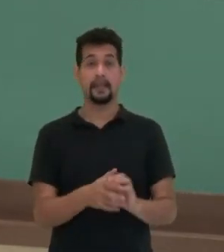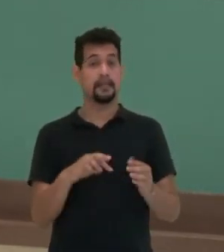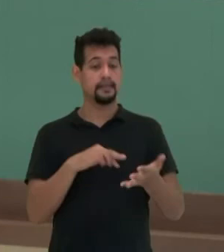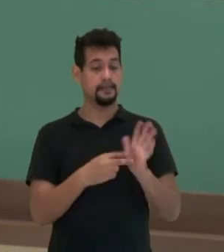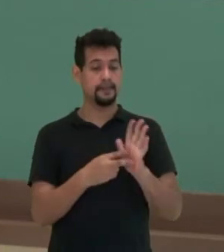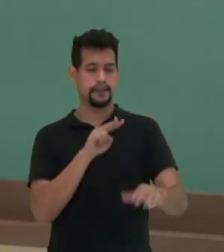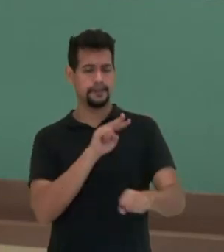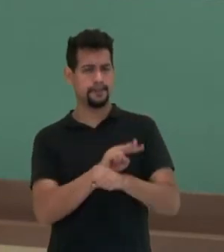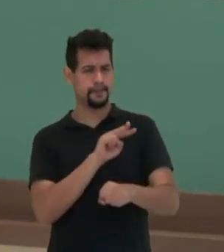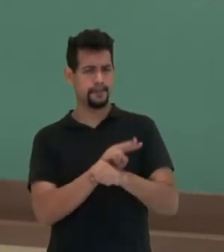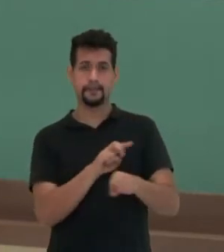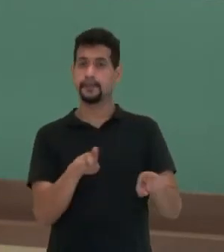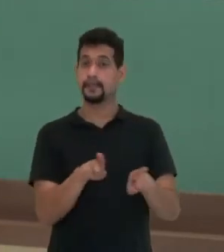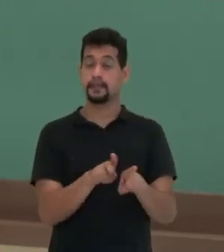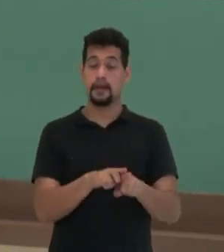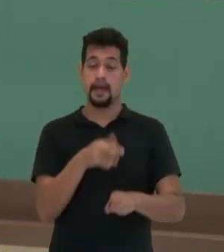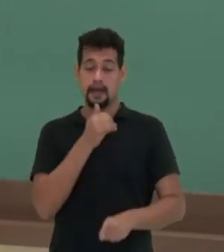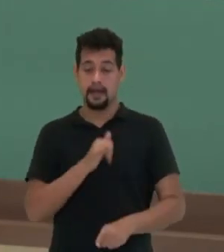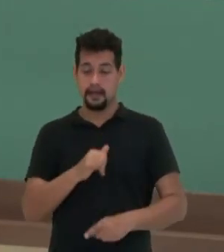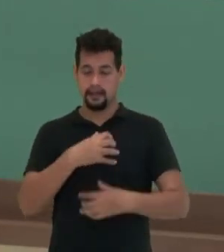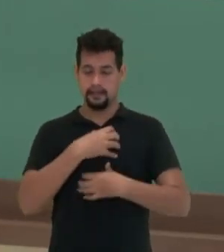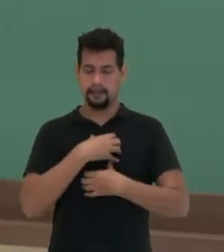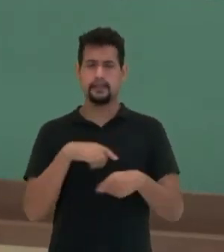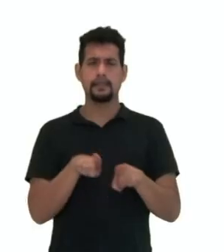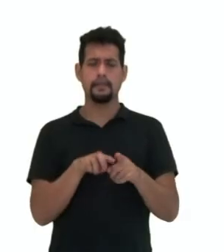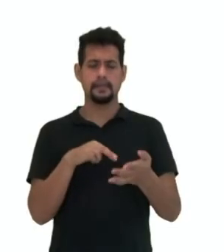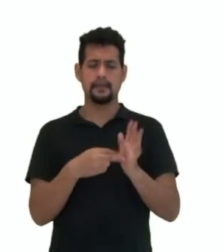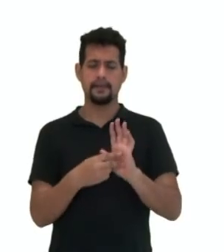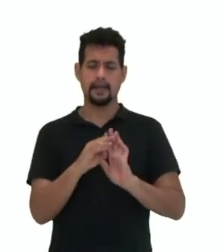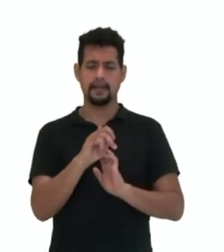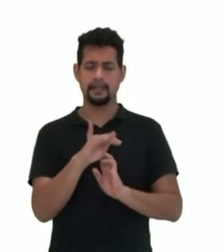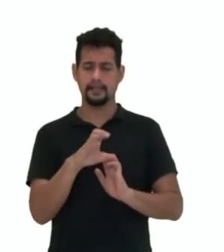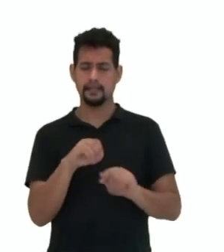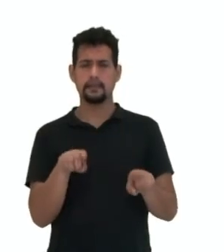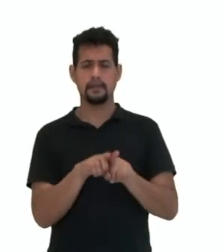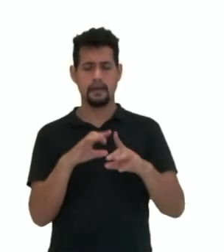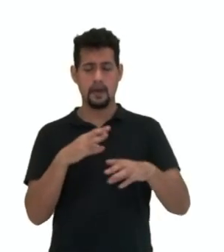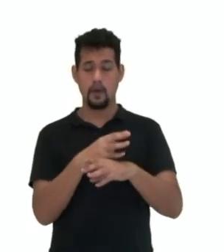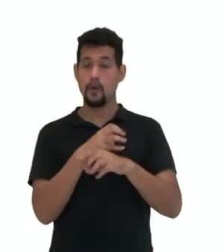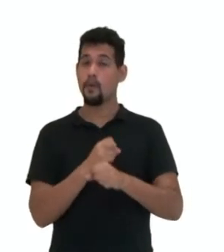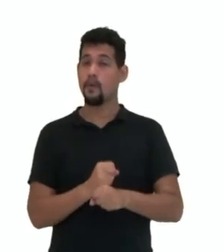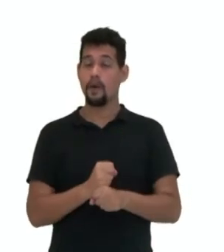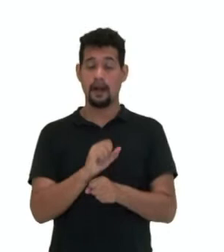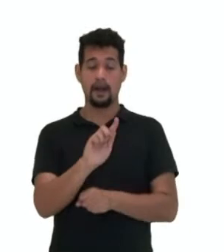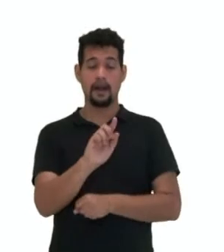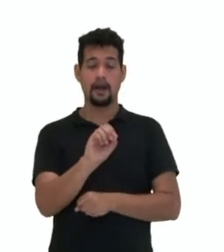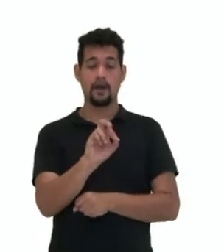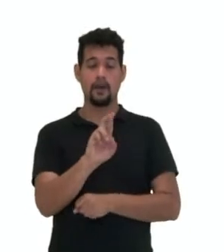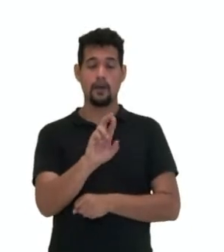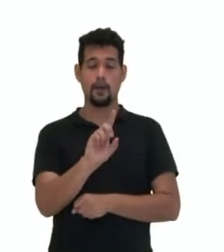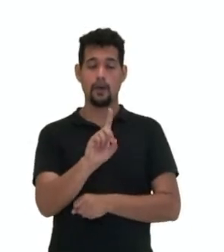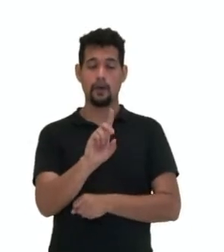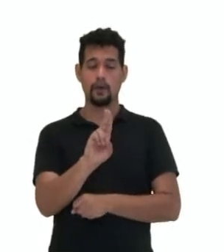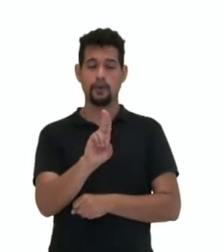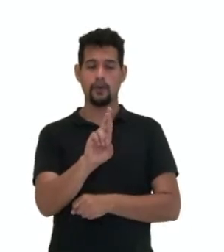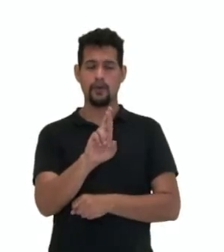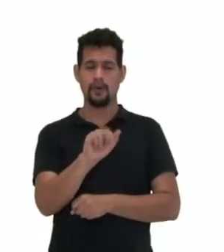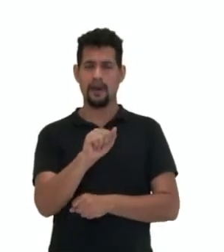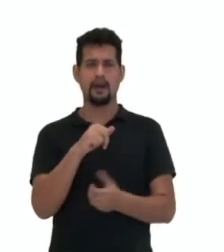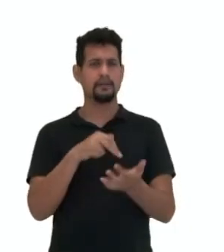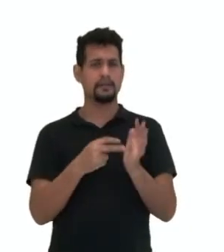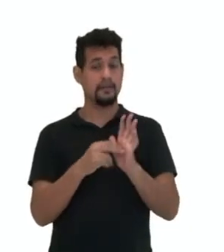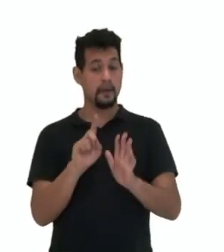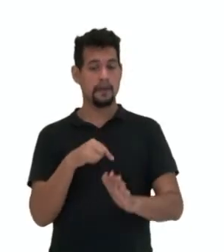reserva de energia. Ele é um tecido que acumula gordura. Então, a gordura,